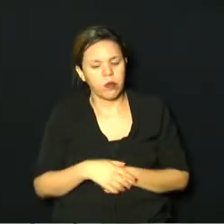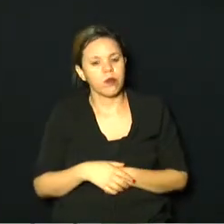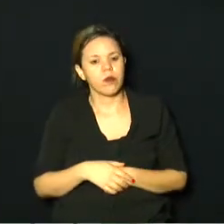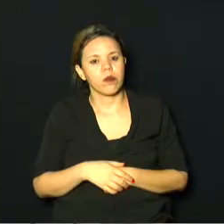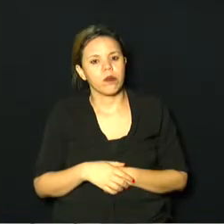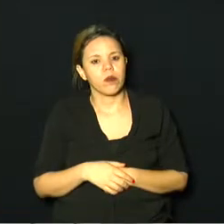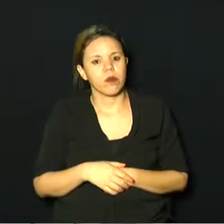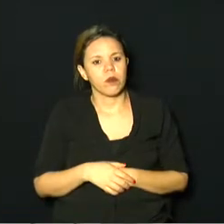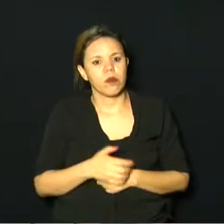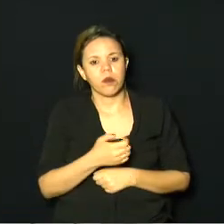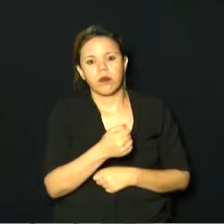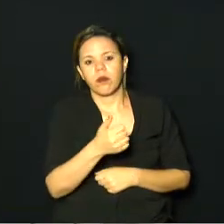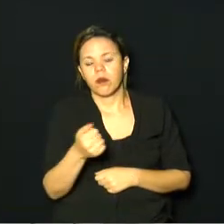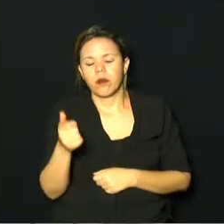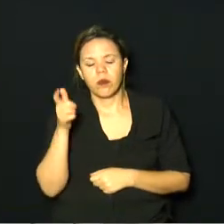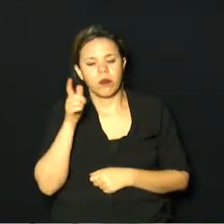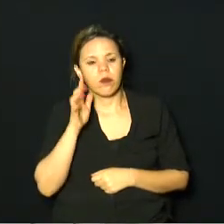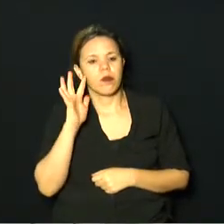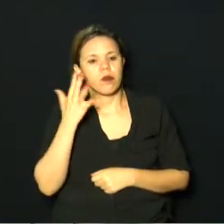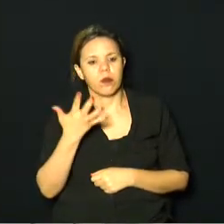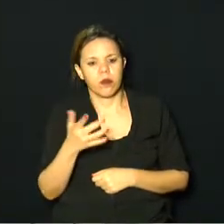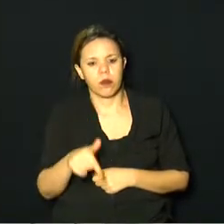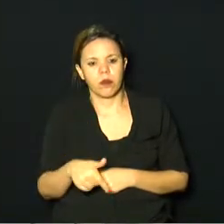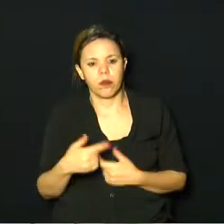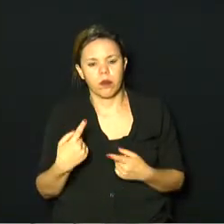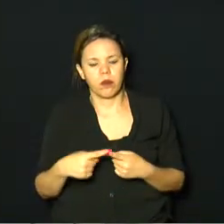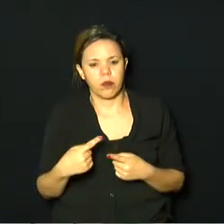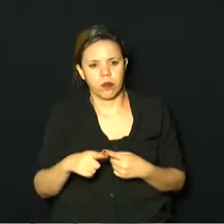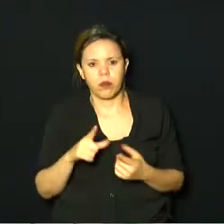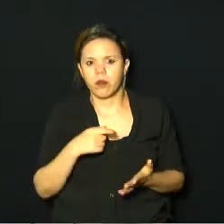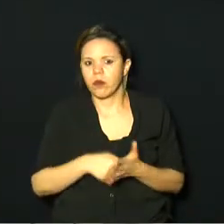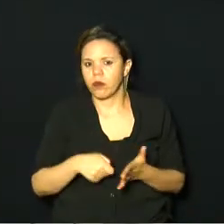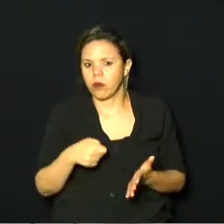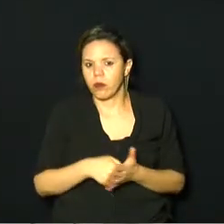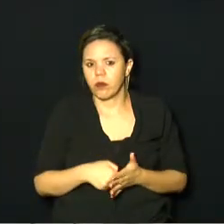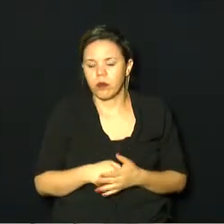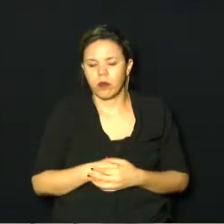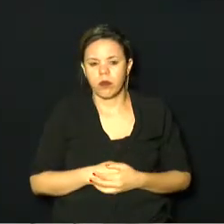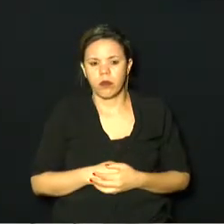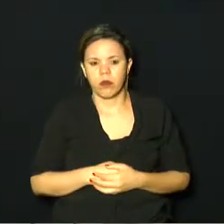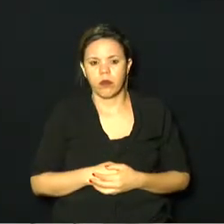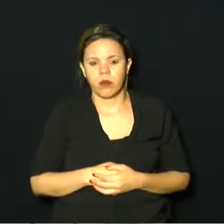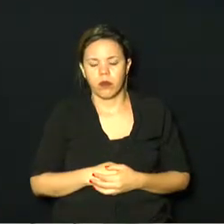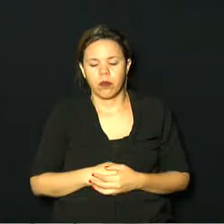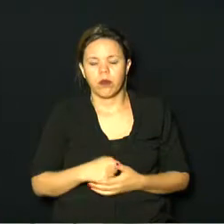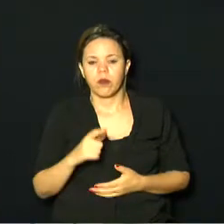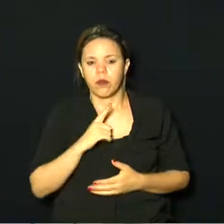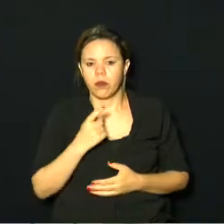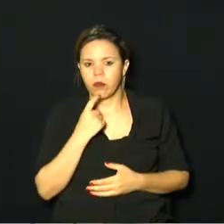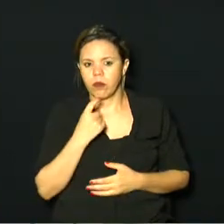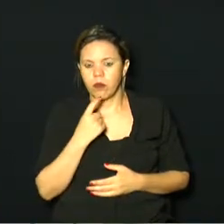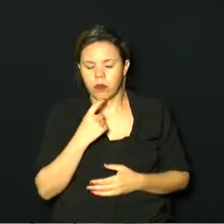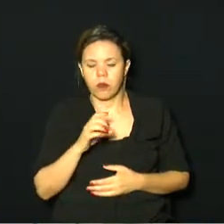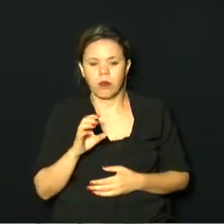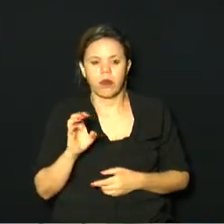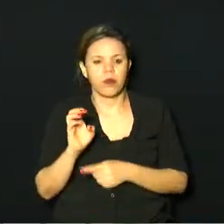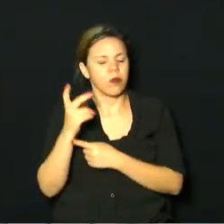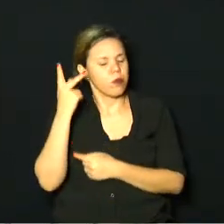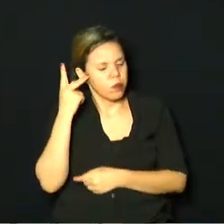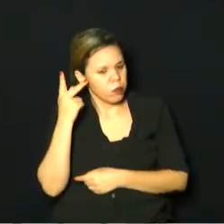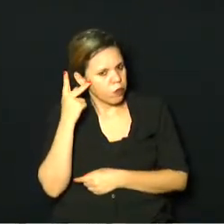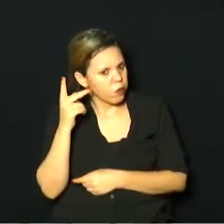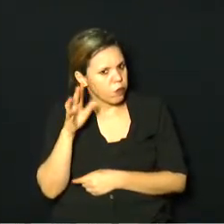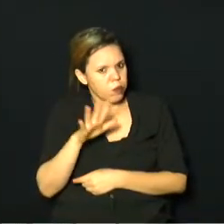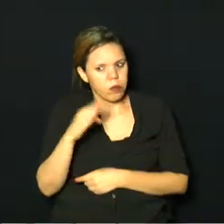o pouco que se conseguiu foi porque houve luta, né? Houve luta em Campinas, houve luta no estado de São Paulo, houve luta